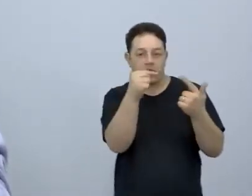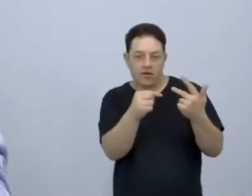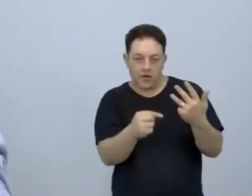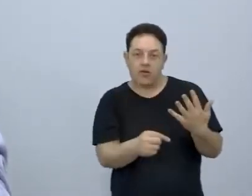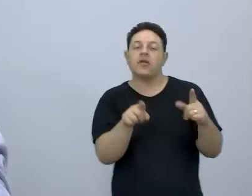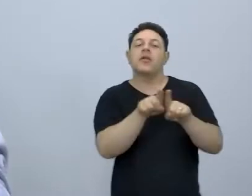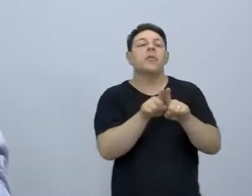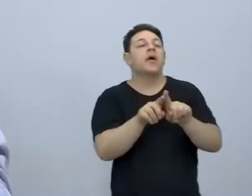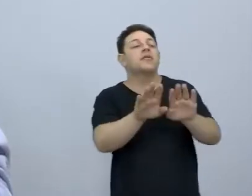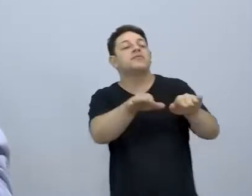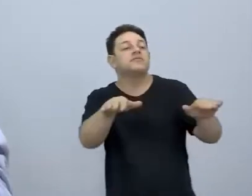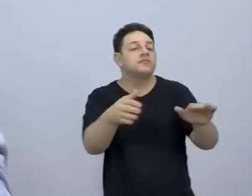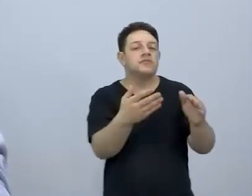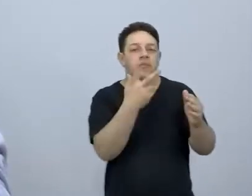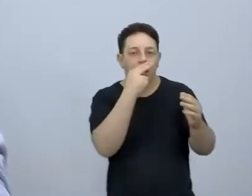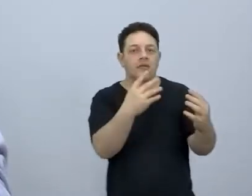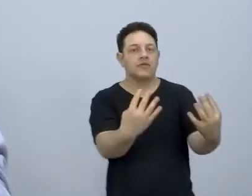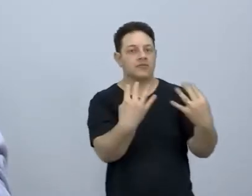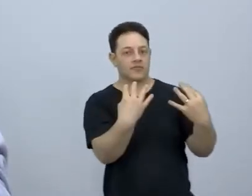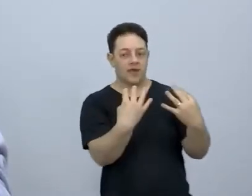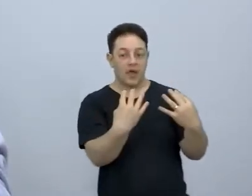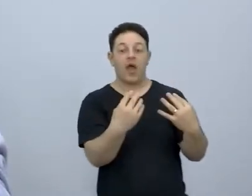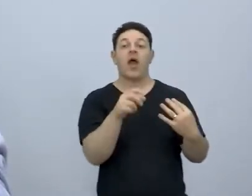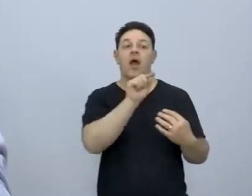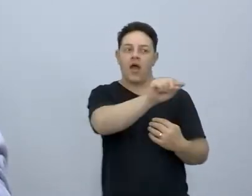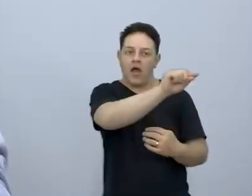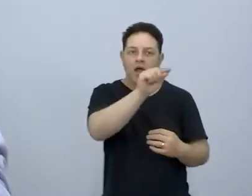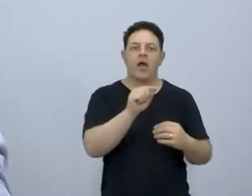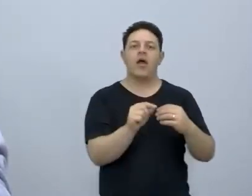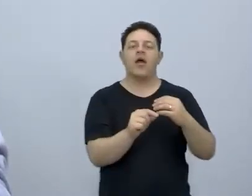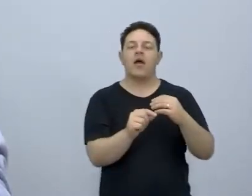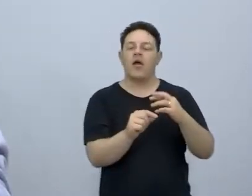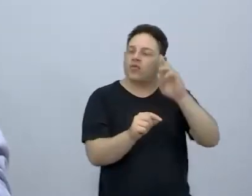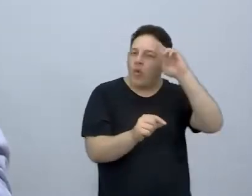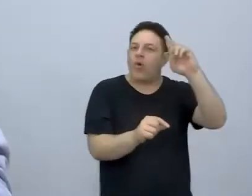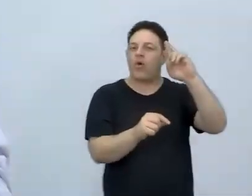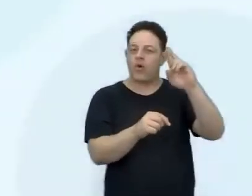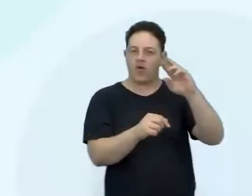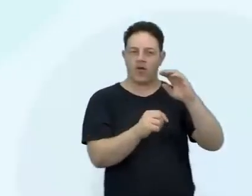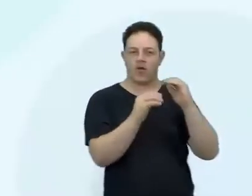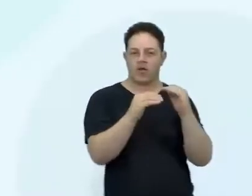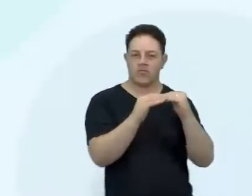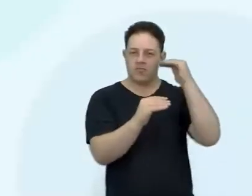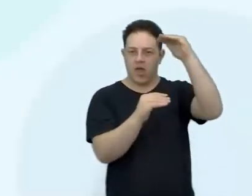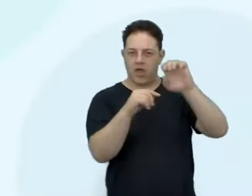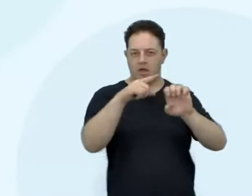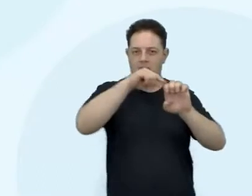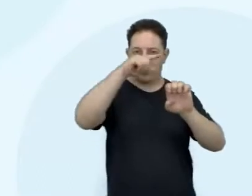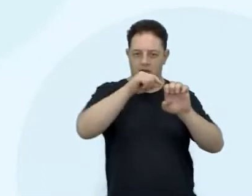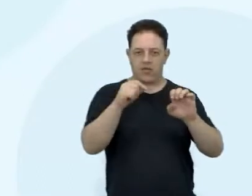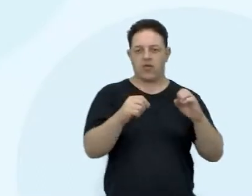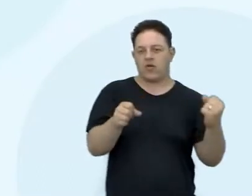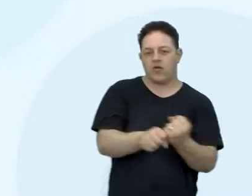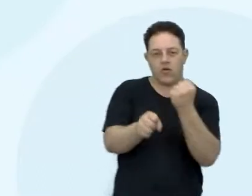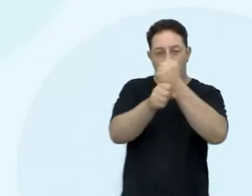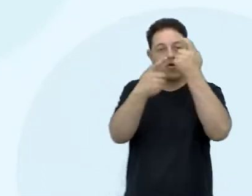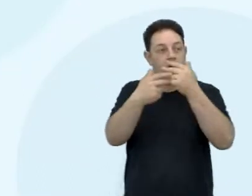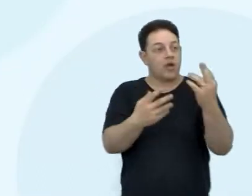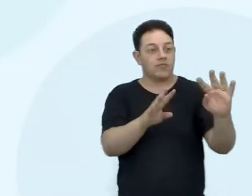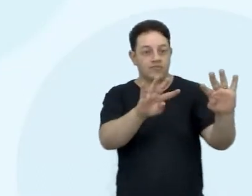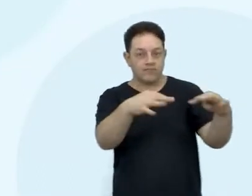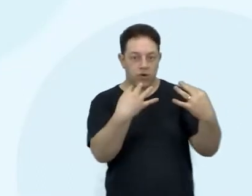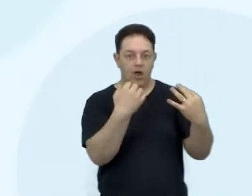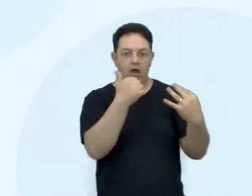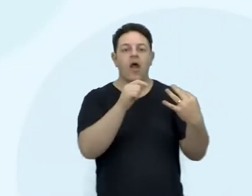chamar atenção. E chamando a atenção desses empreiteiros, desses consultores, na segunda parte que